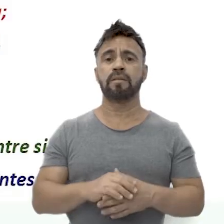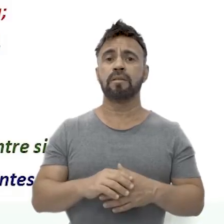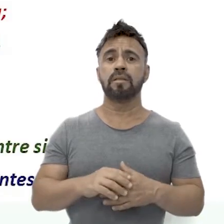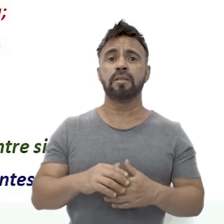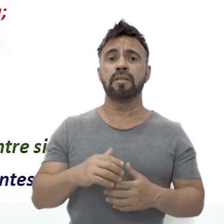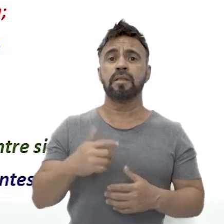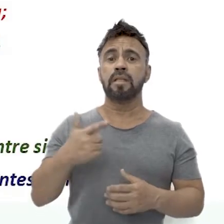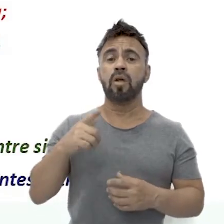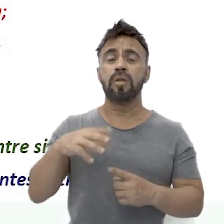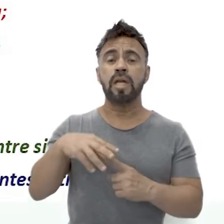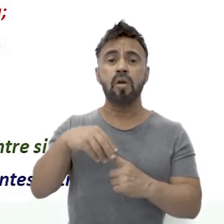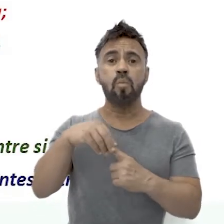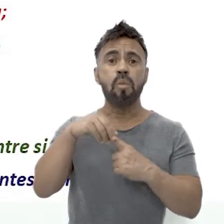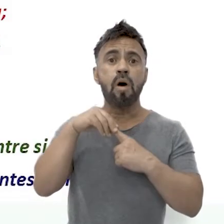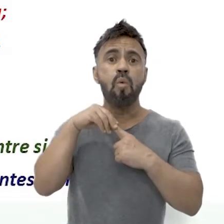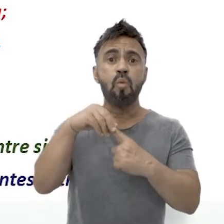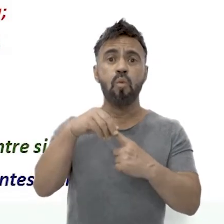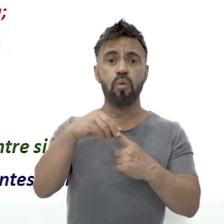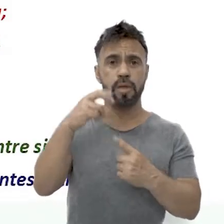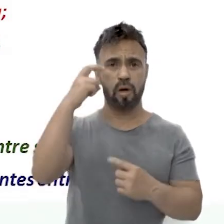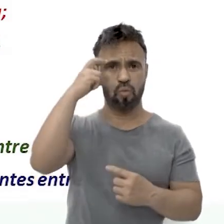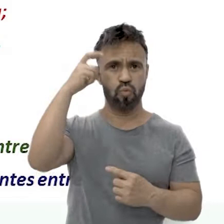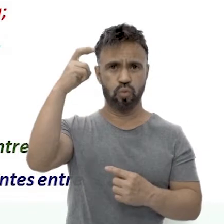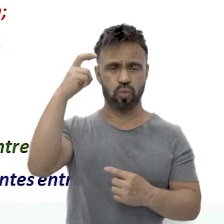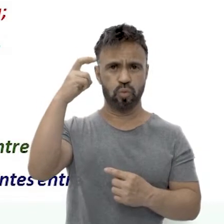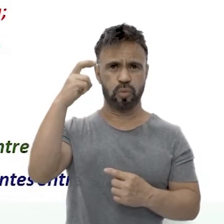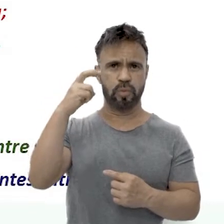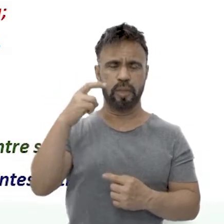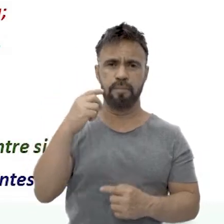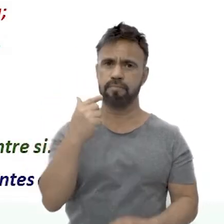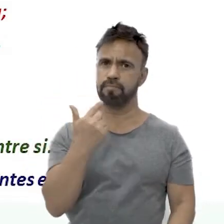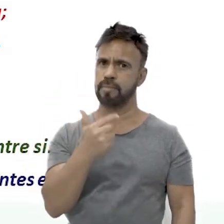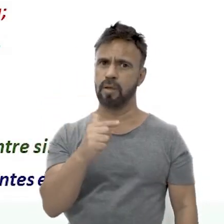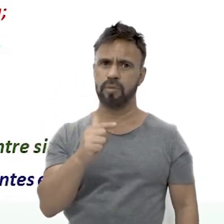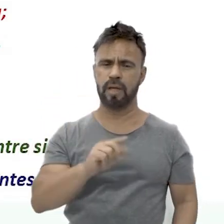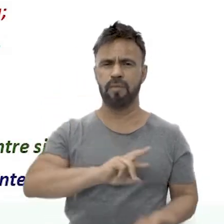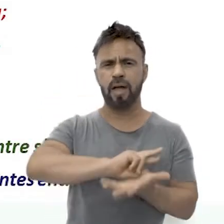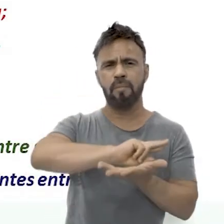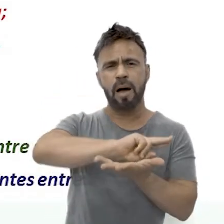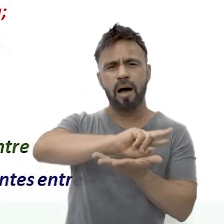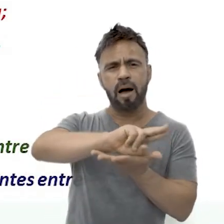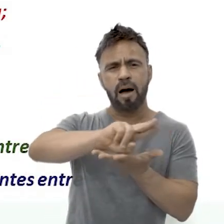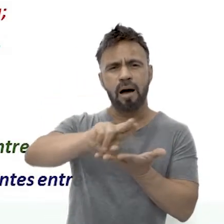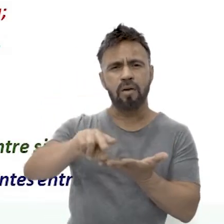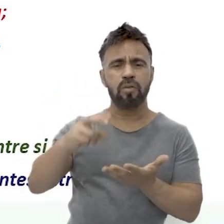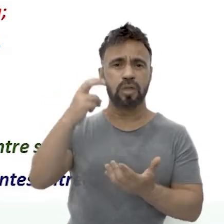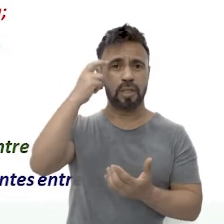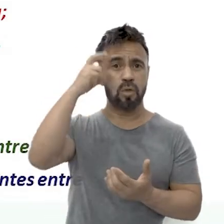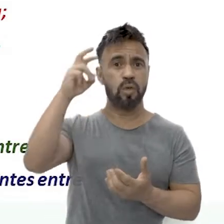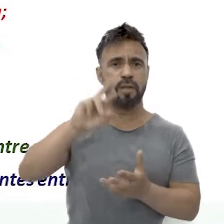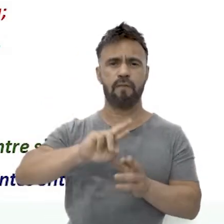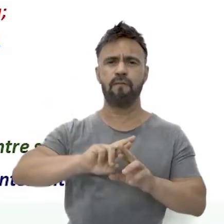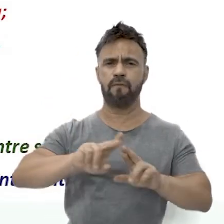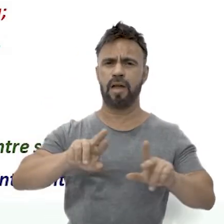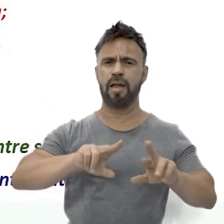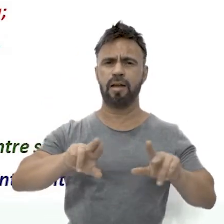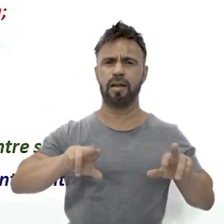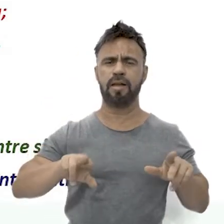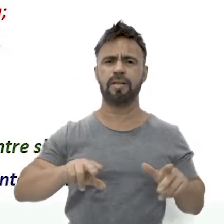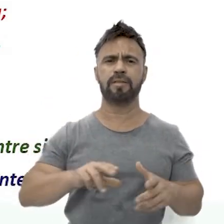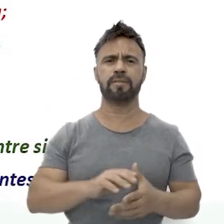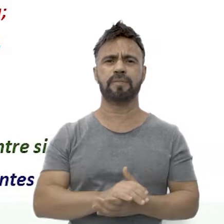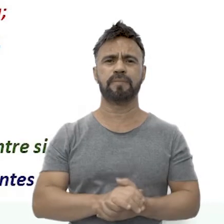uma única e uma simples cultura, mas sim inúmeras culturas diferentes umas